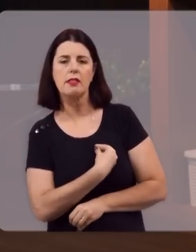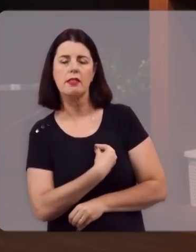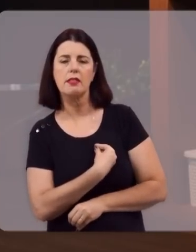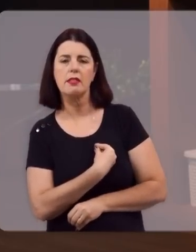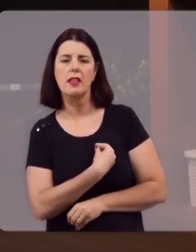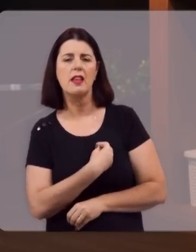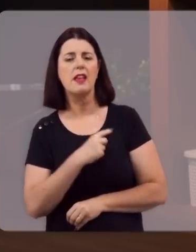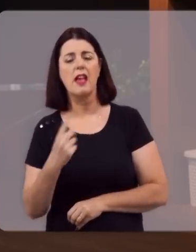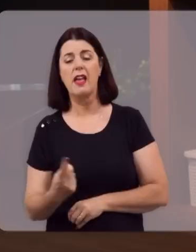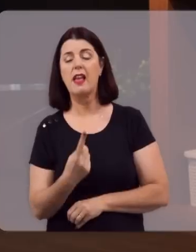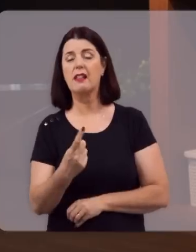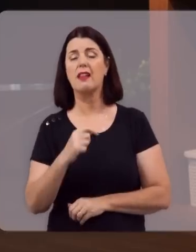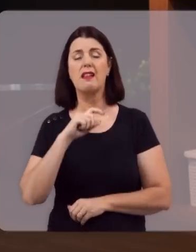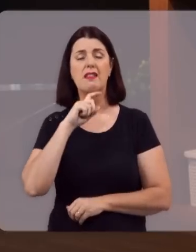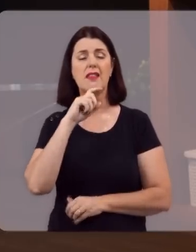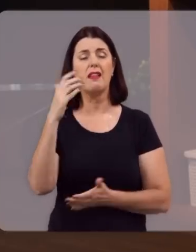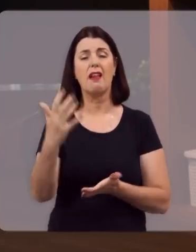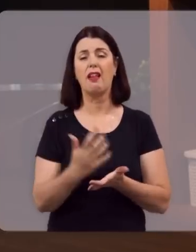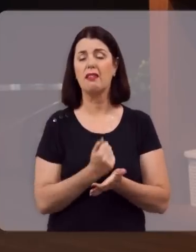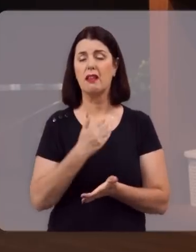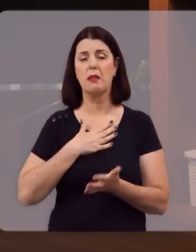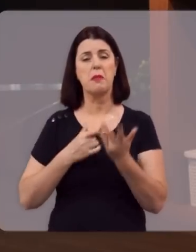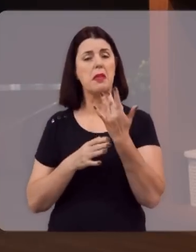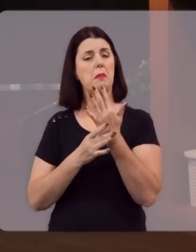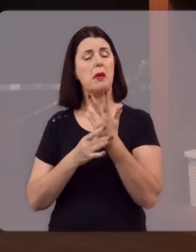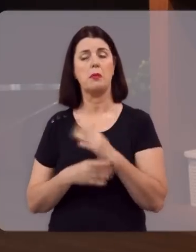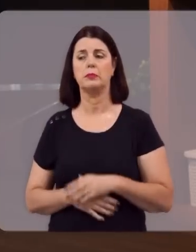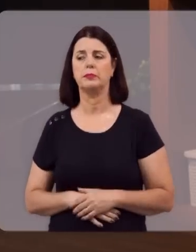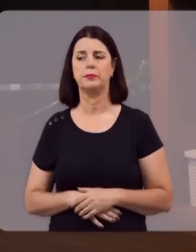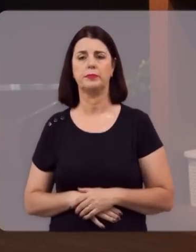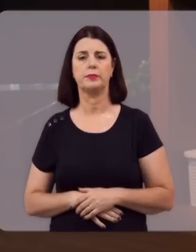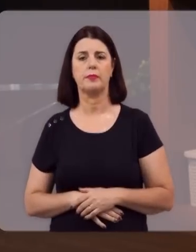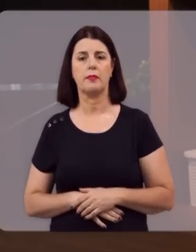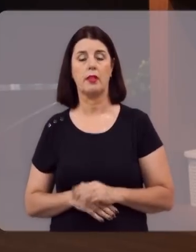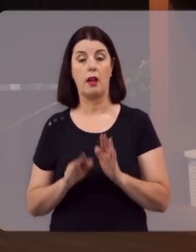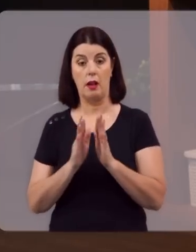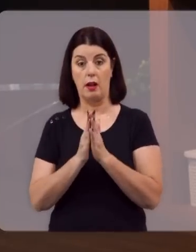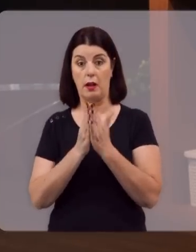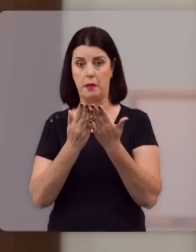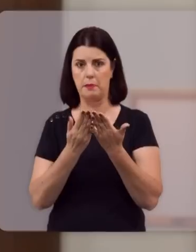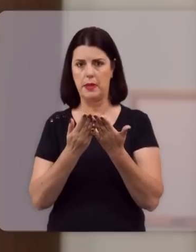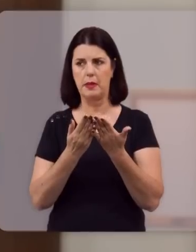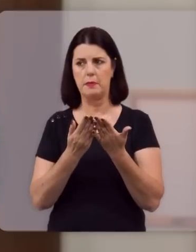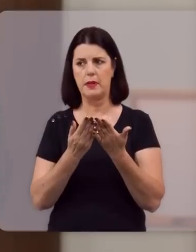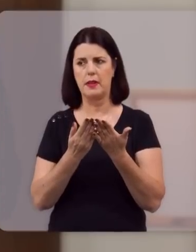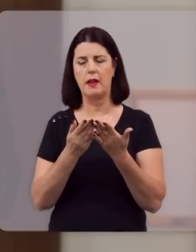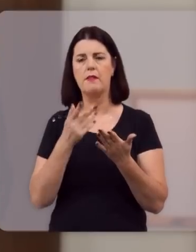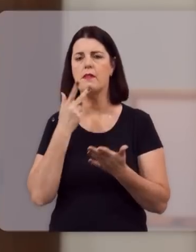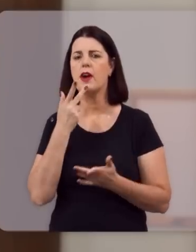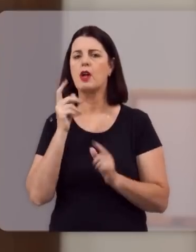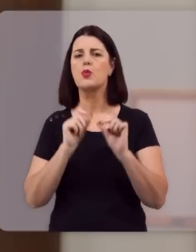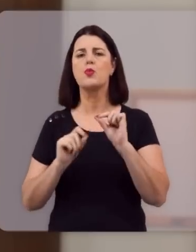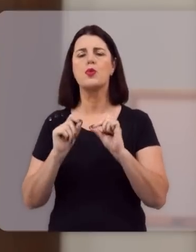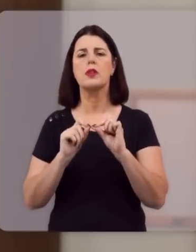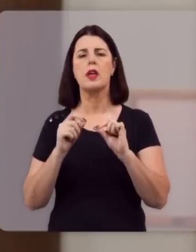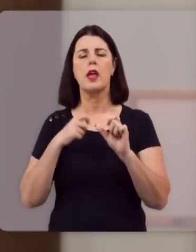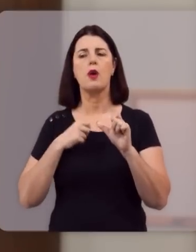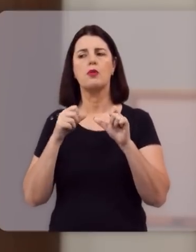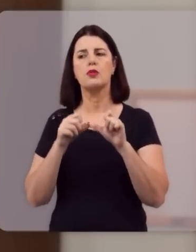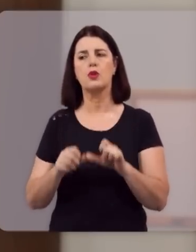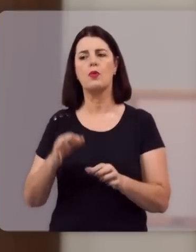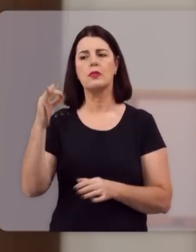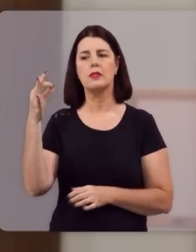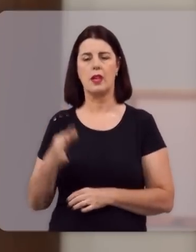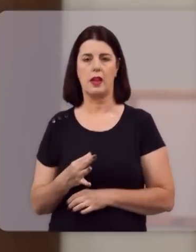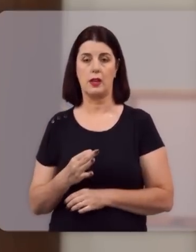e ninguém as arrebatará das minhas mãos. A Bíblia é categórica em dizer: eu estou